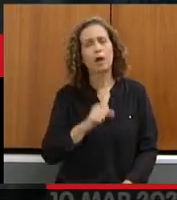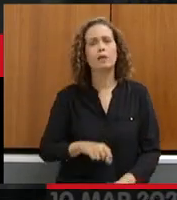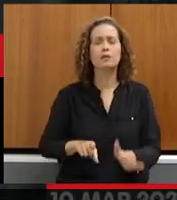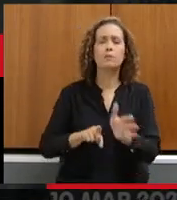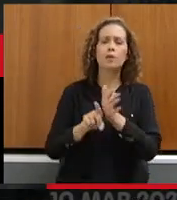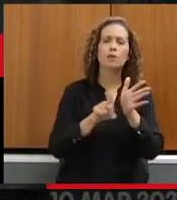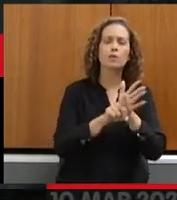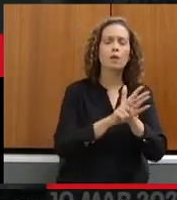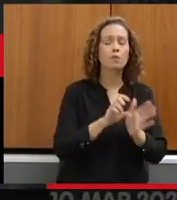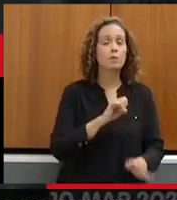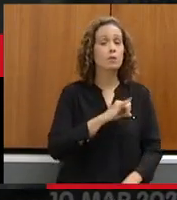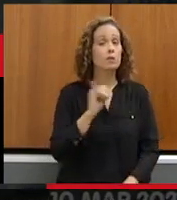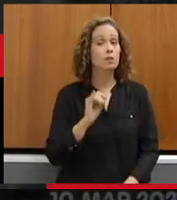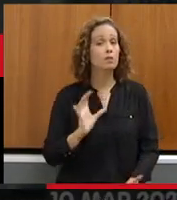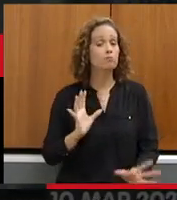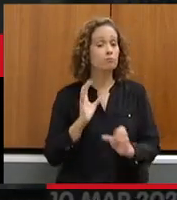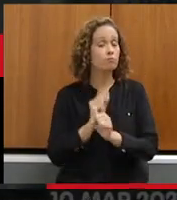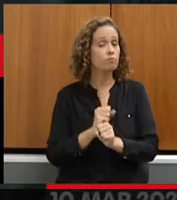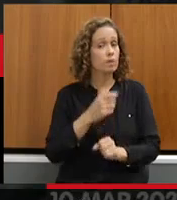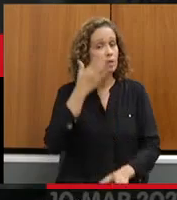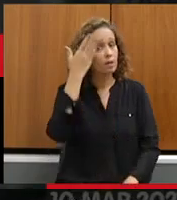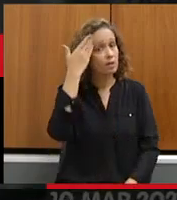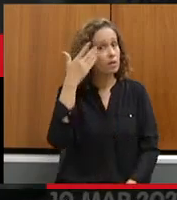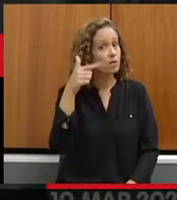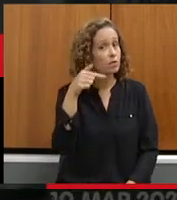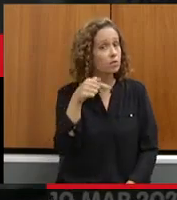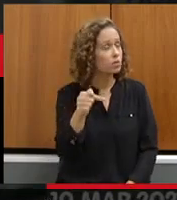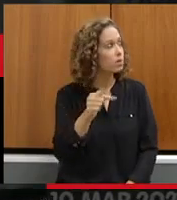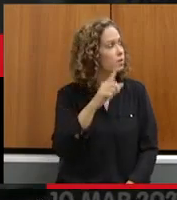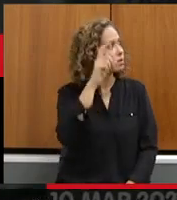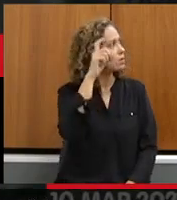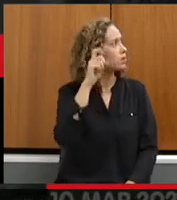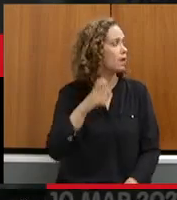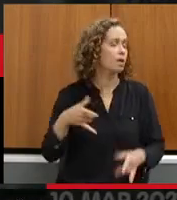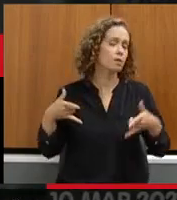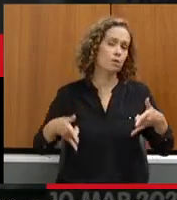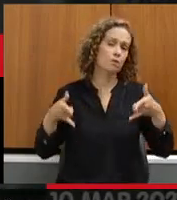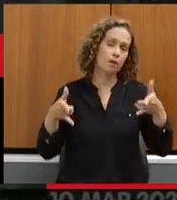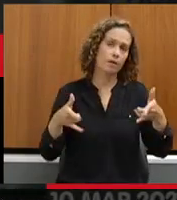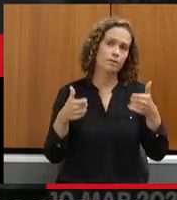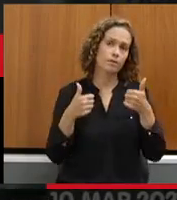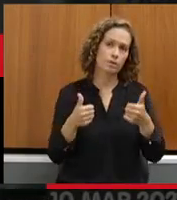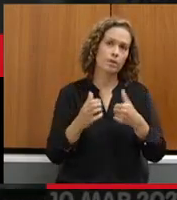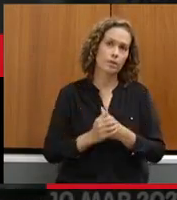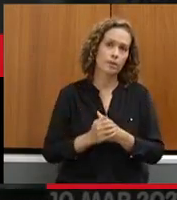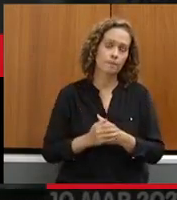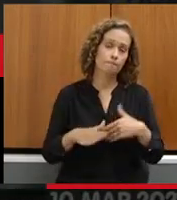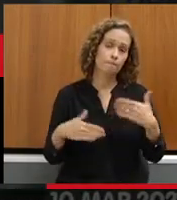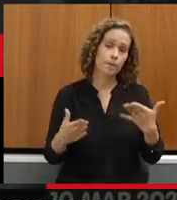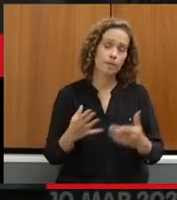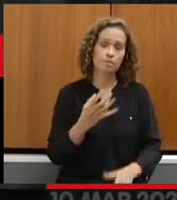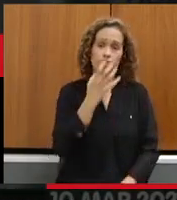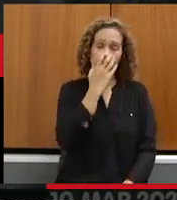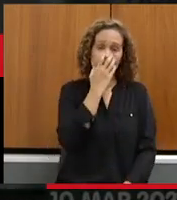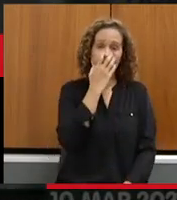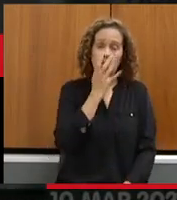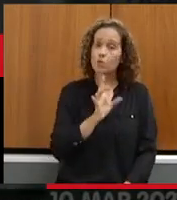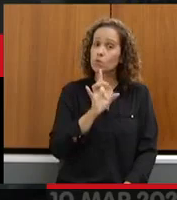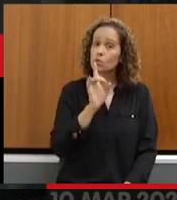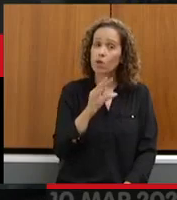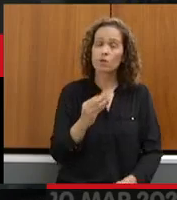dias nós teríamos os hospitais funcionando com leite funcionando e os respiradores só foram para aqueles hospitais